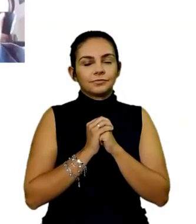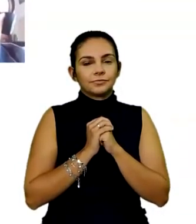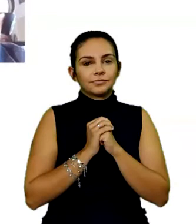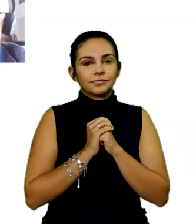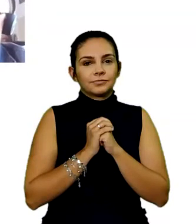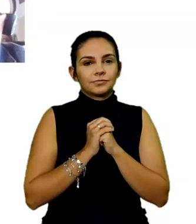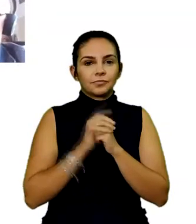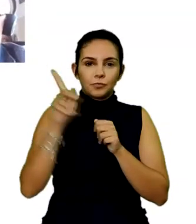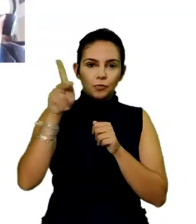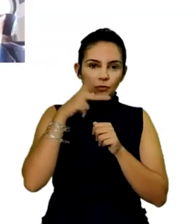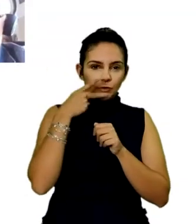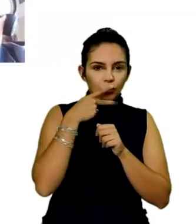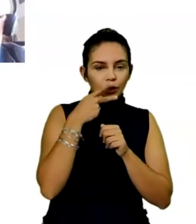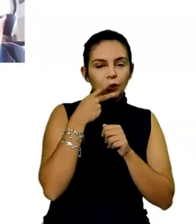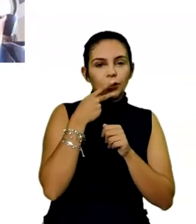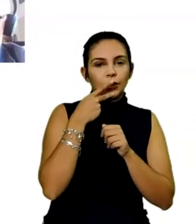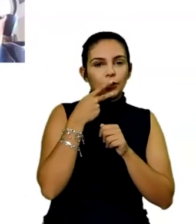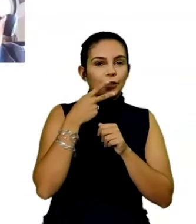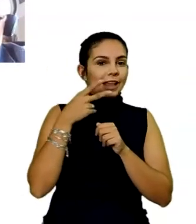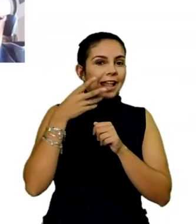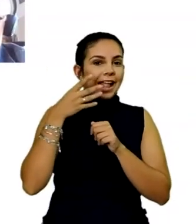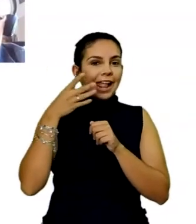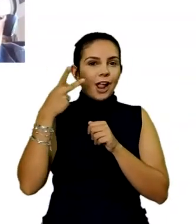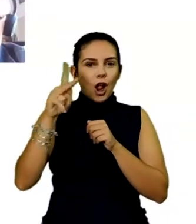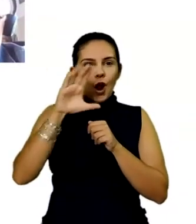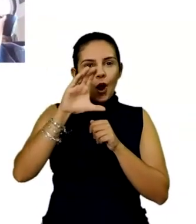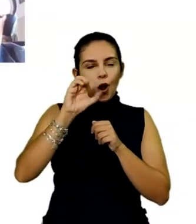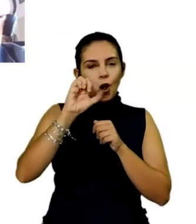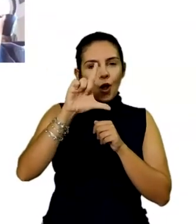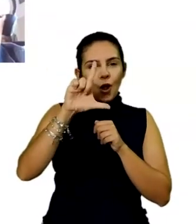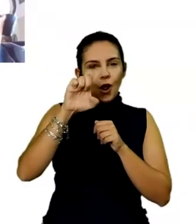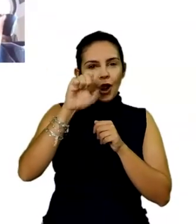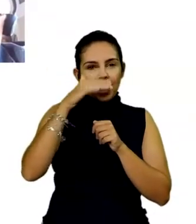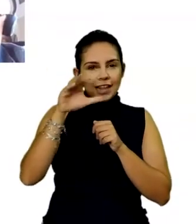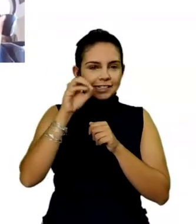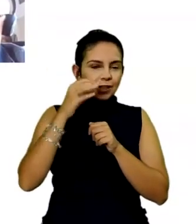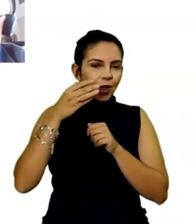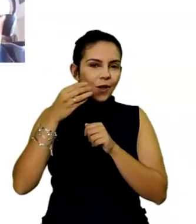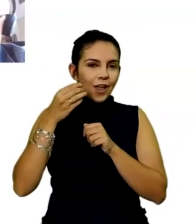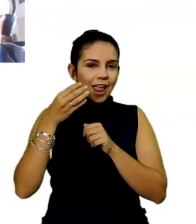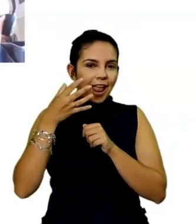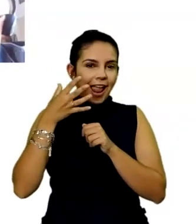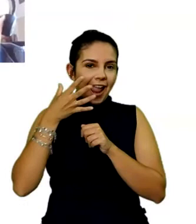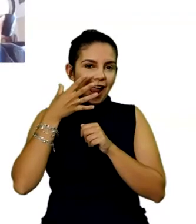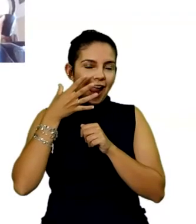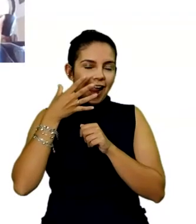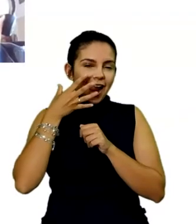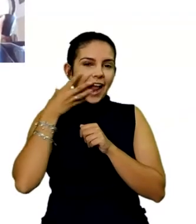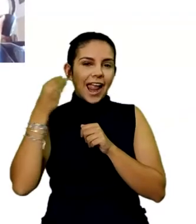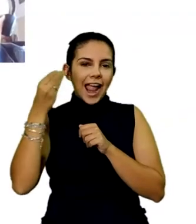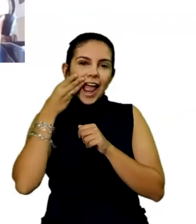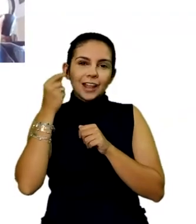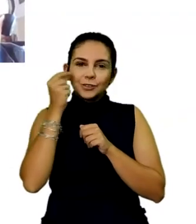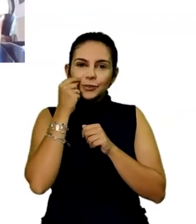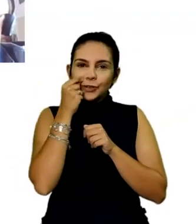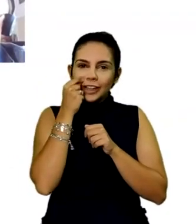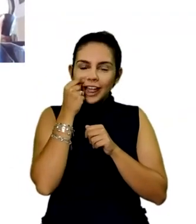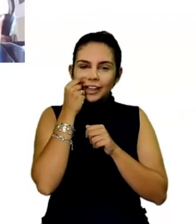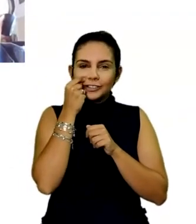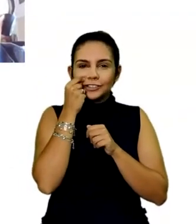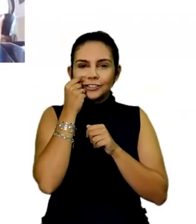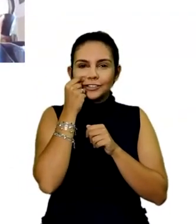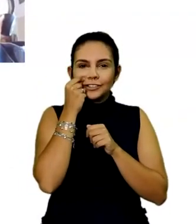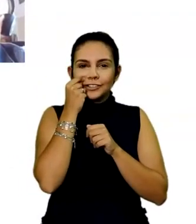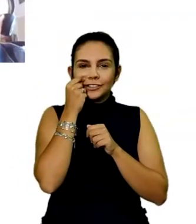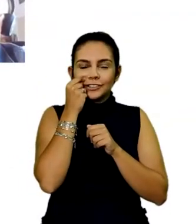A coleção, você falou da coleção Gato e Rato. Uma coleção muito comentada, um trabalho de vocês muito comentado, é a coleção